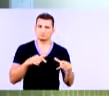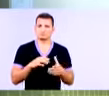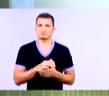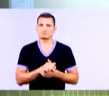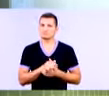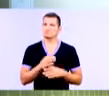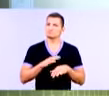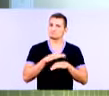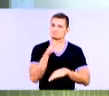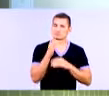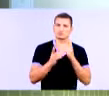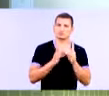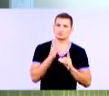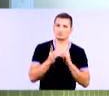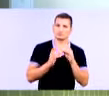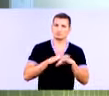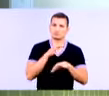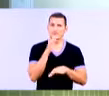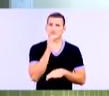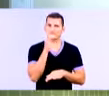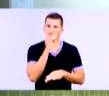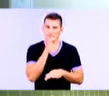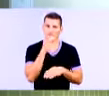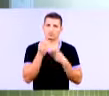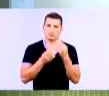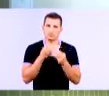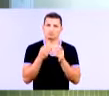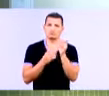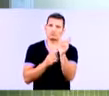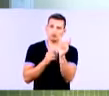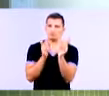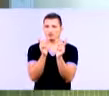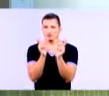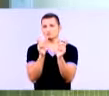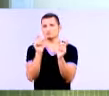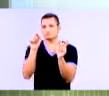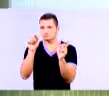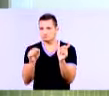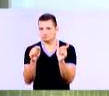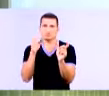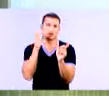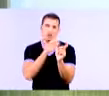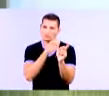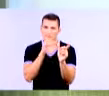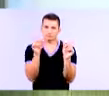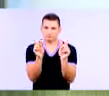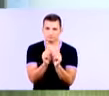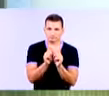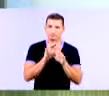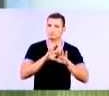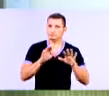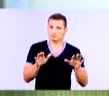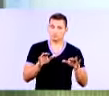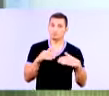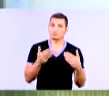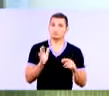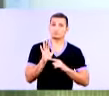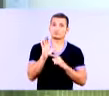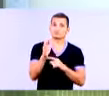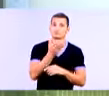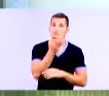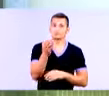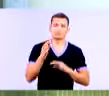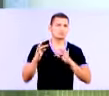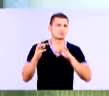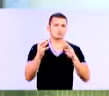ficou mais dinâmica, né? Ficou mais rápido a gente declarar variáveis e fica mais até visual assim. Então nós vamos mostrar para vocês todos os